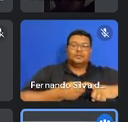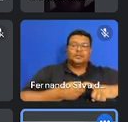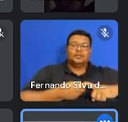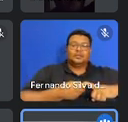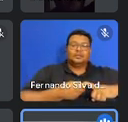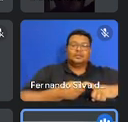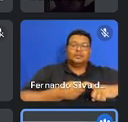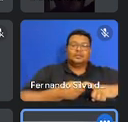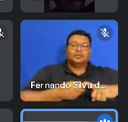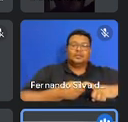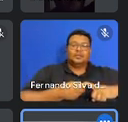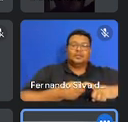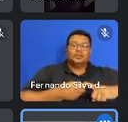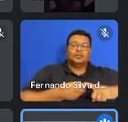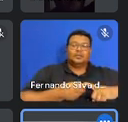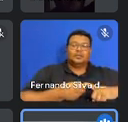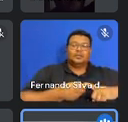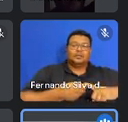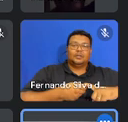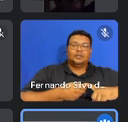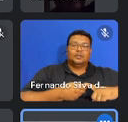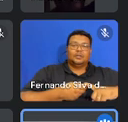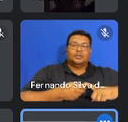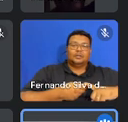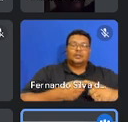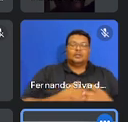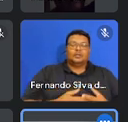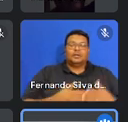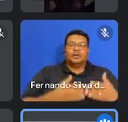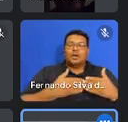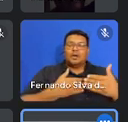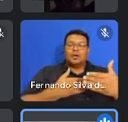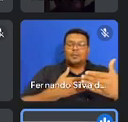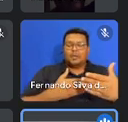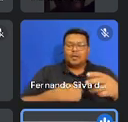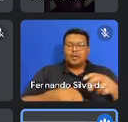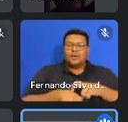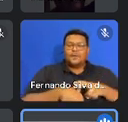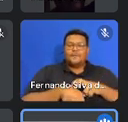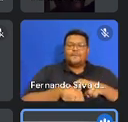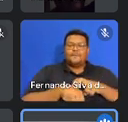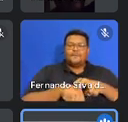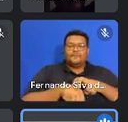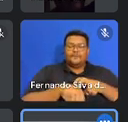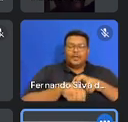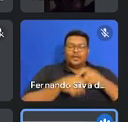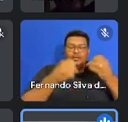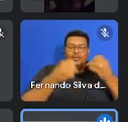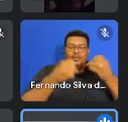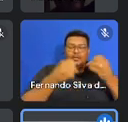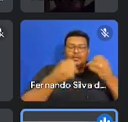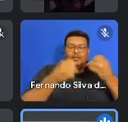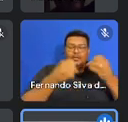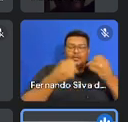a partir do verde, mas qual verde? Tem esse verde aqui,